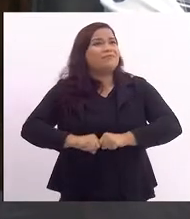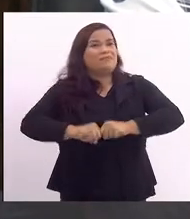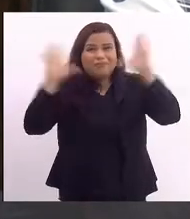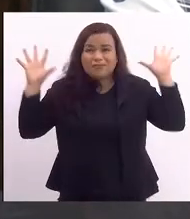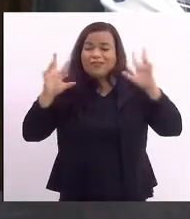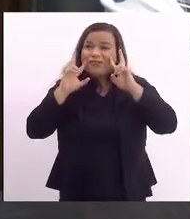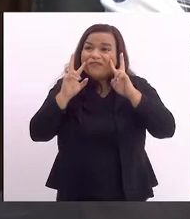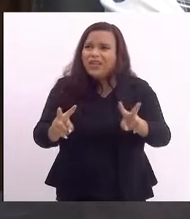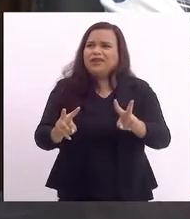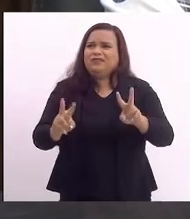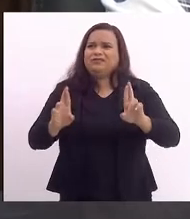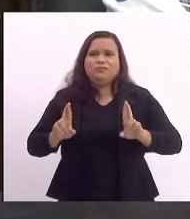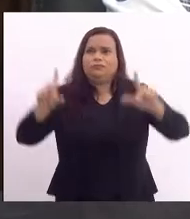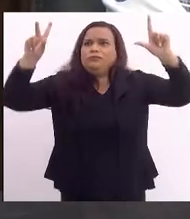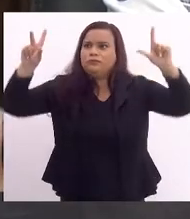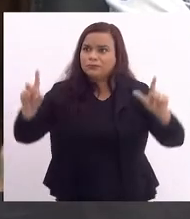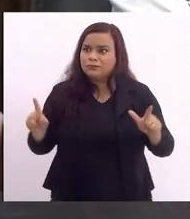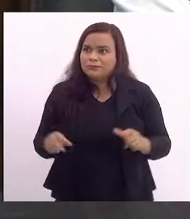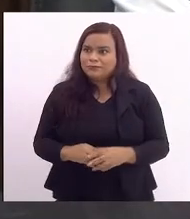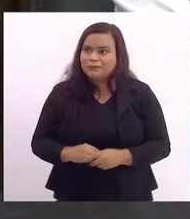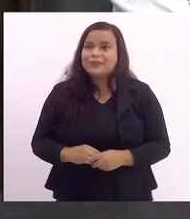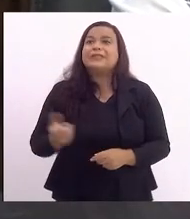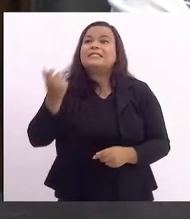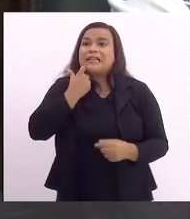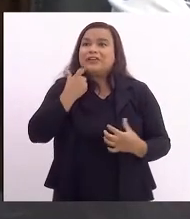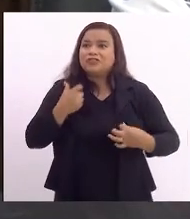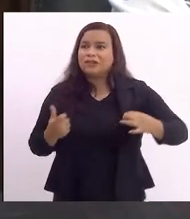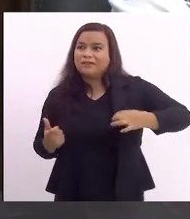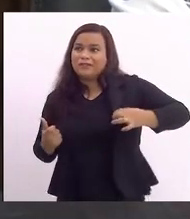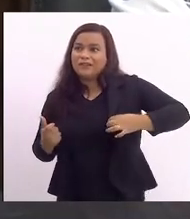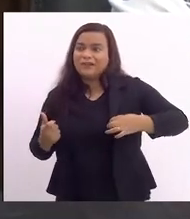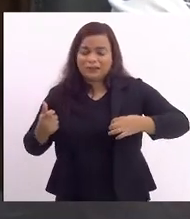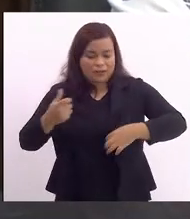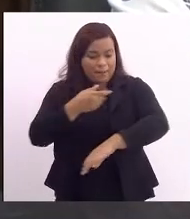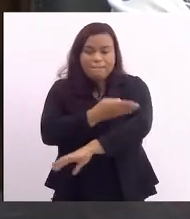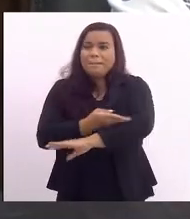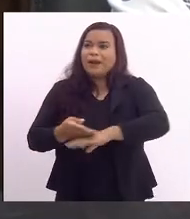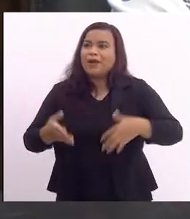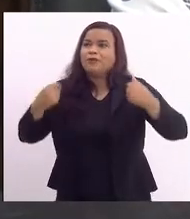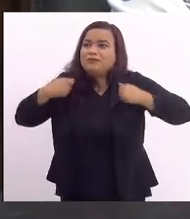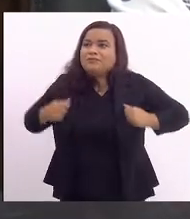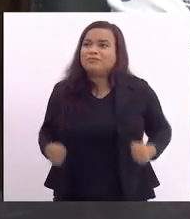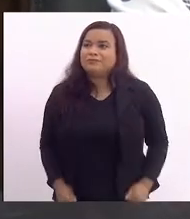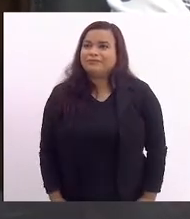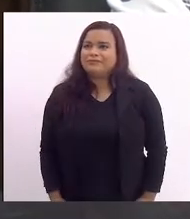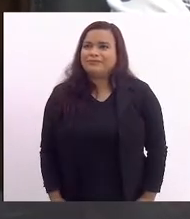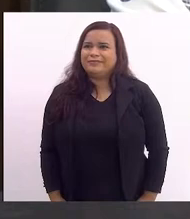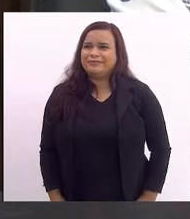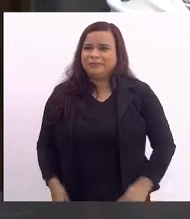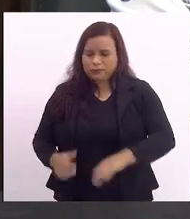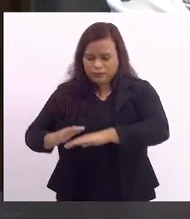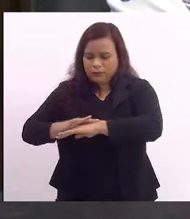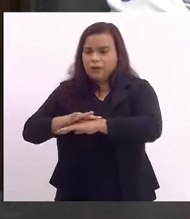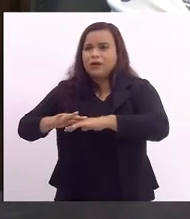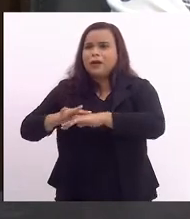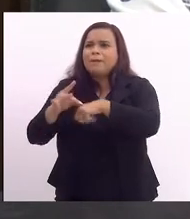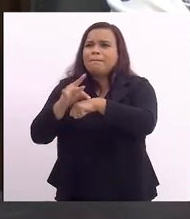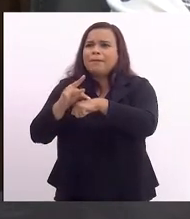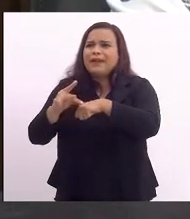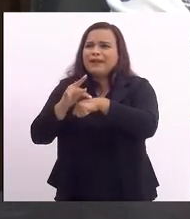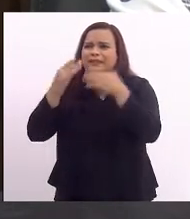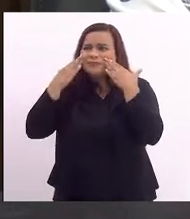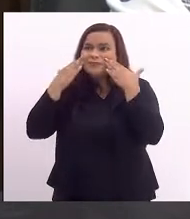muito grande. Numa sexta-feira em que a gente quer vestir branco, a nossa pele preta, ela salta como a pele preta que